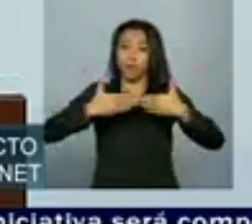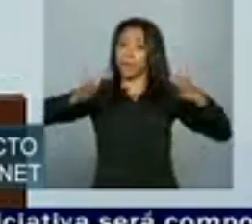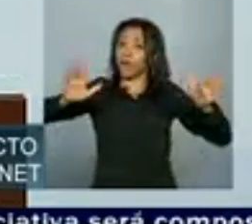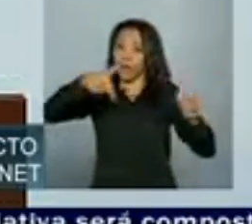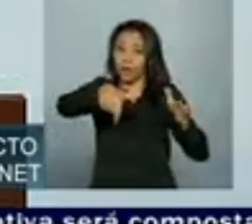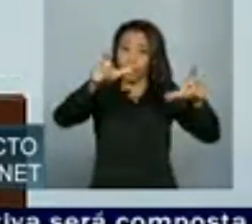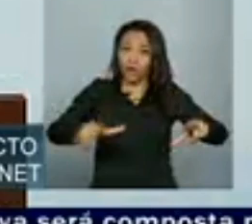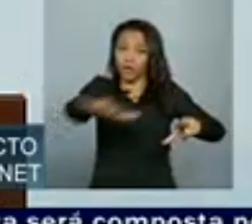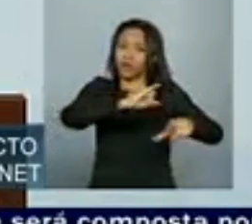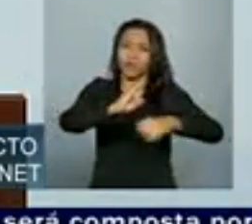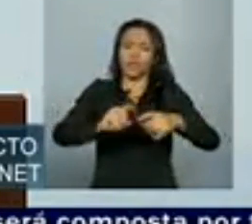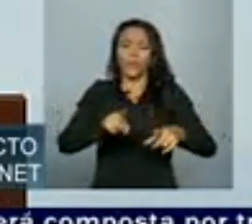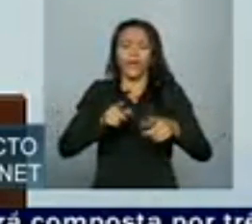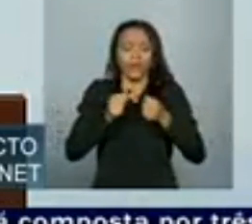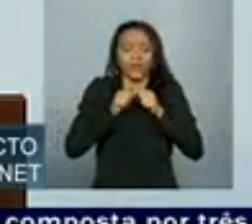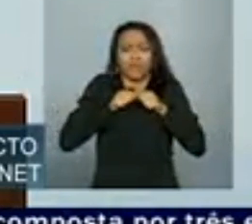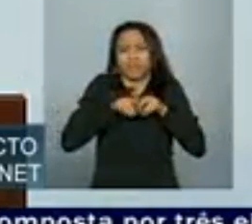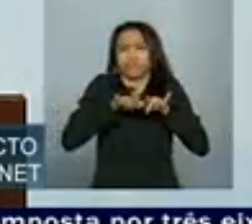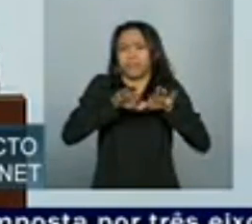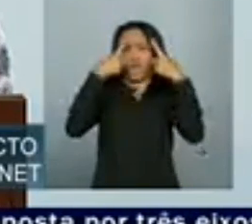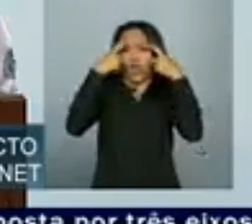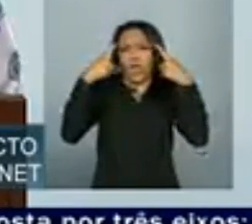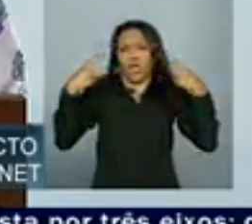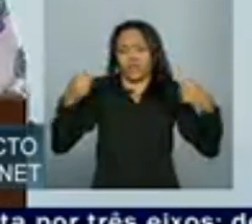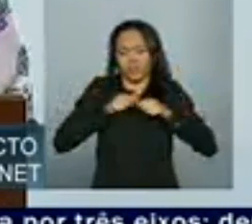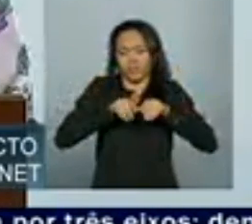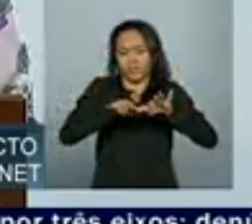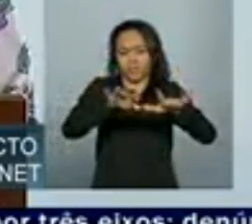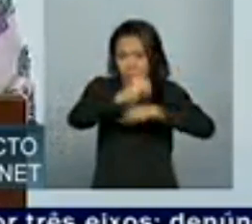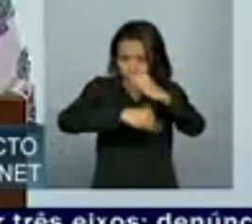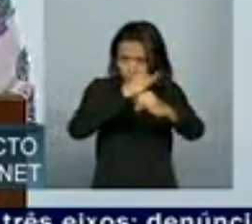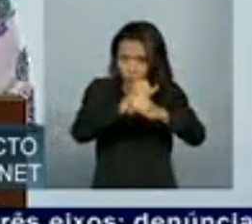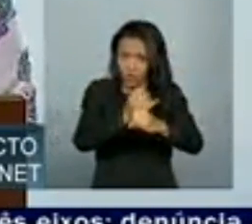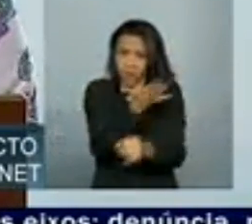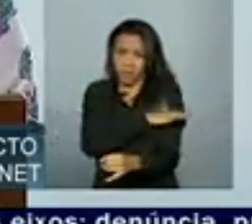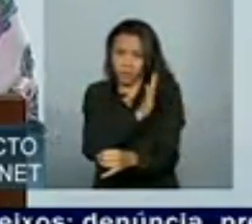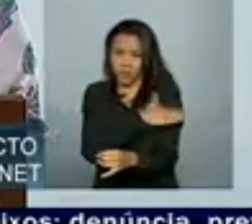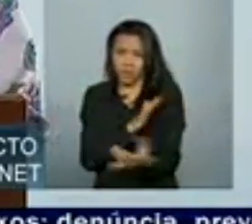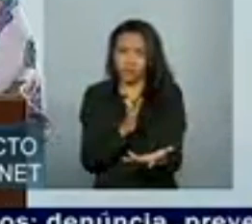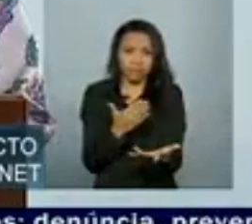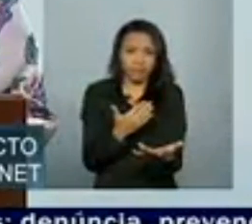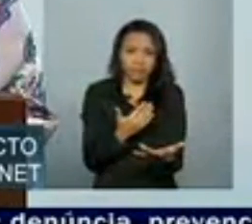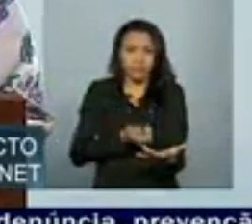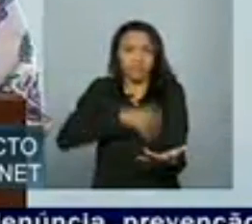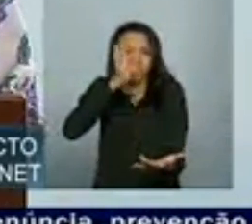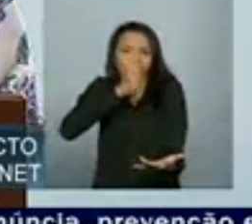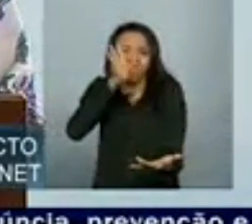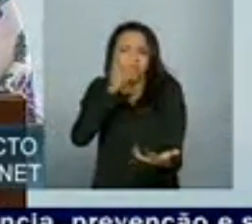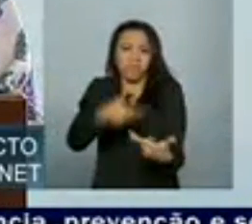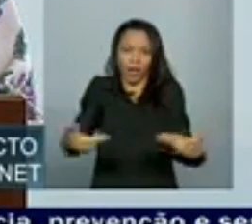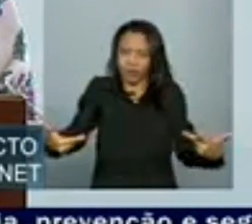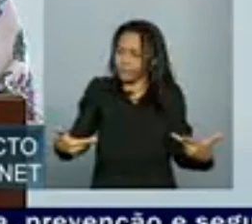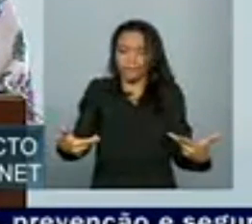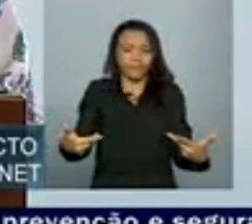espaço para disseminação de intolerância e preconceito de qualquer ordem. Sabemos